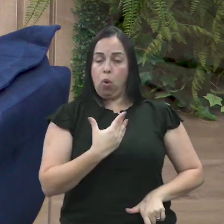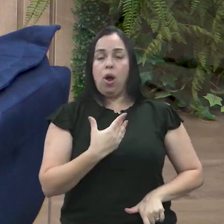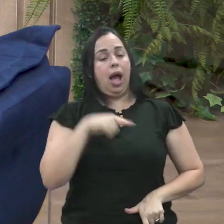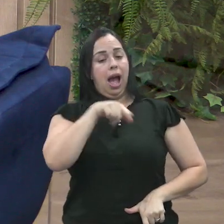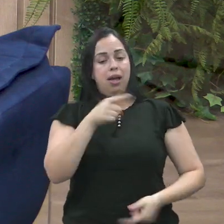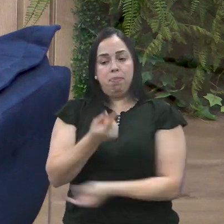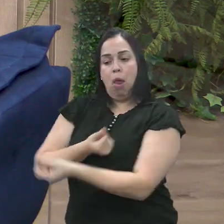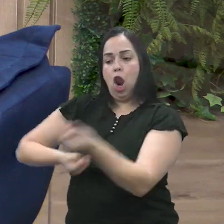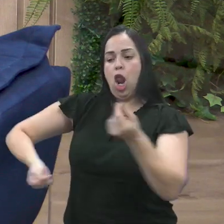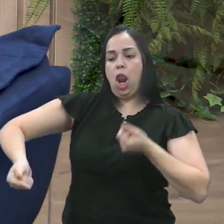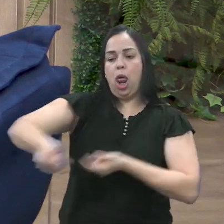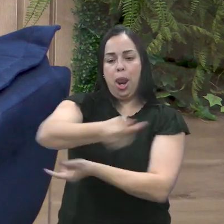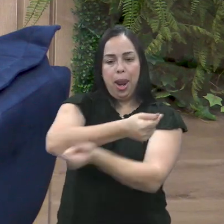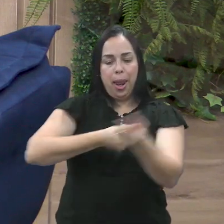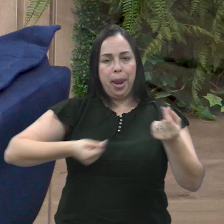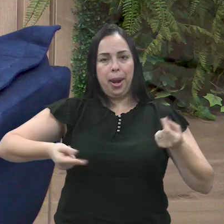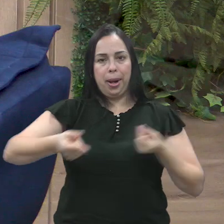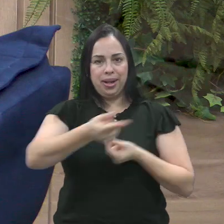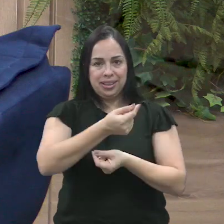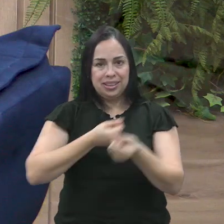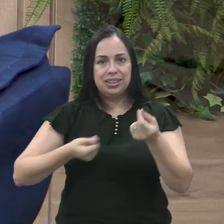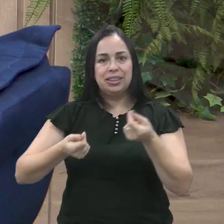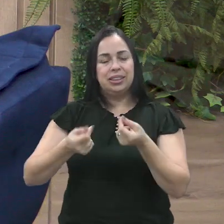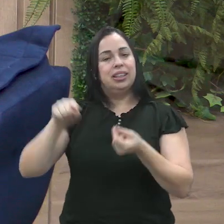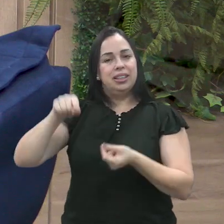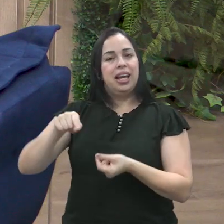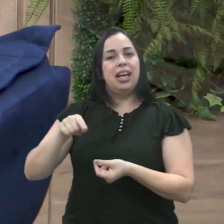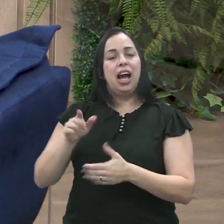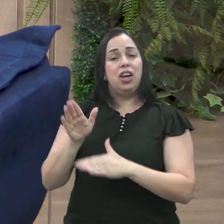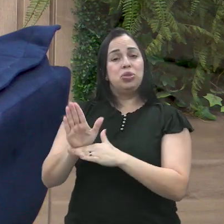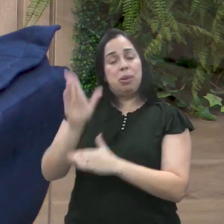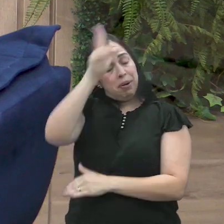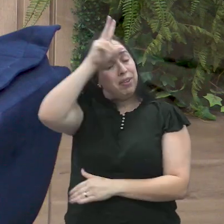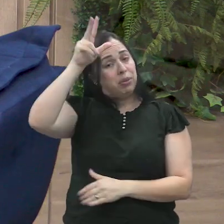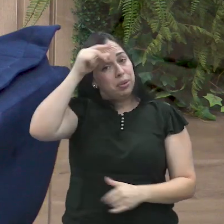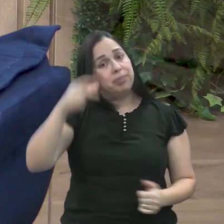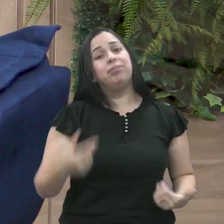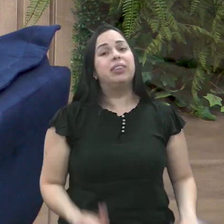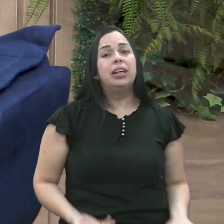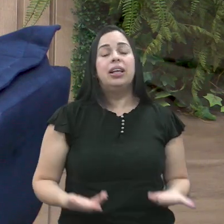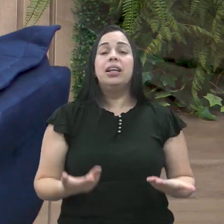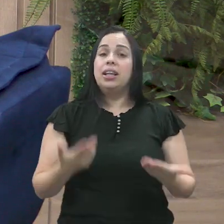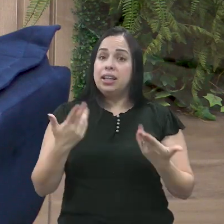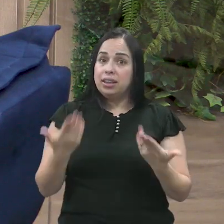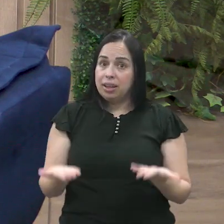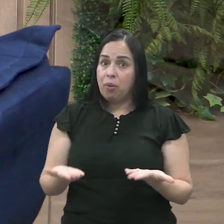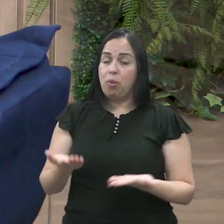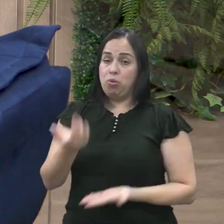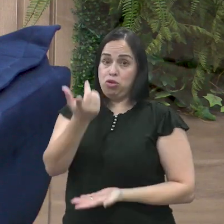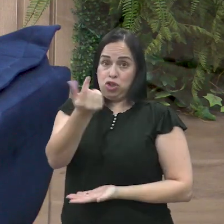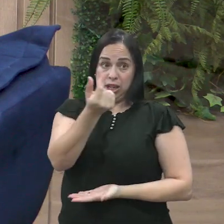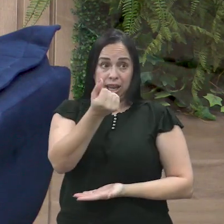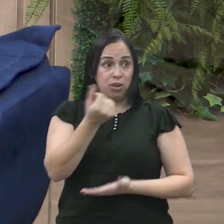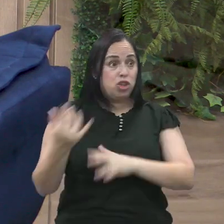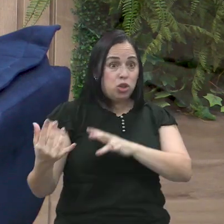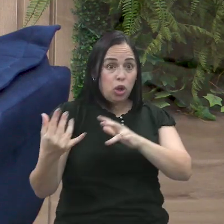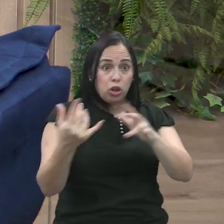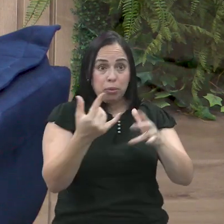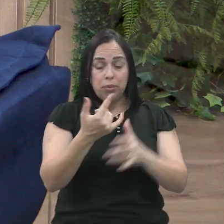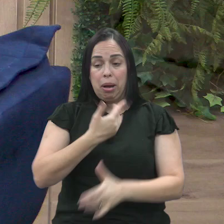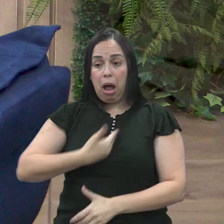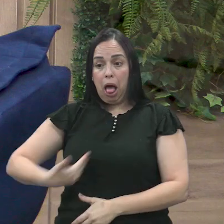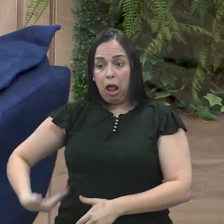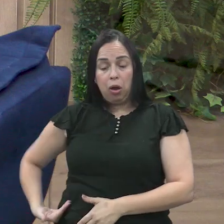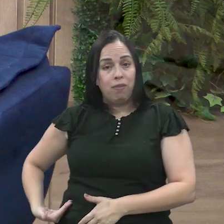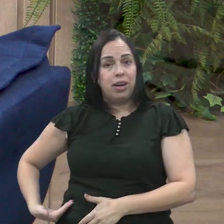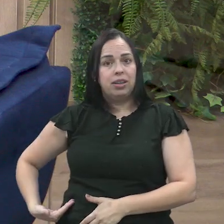o nosso ecossistema de negócio vai crescendo, e o dinheiro cai na caixinha da prefeitura. Então, assim, dinheiro público, que é o dinheiro de todos, a gente não